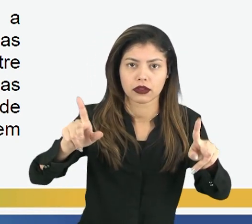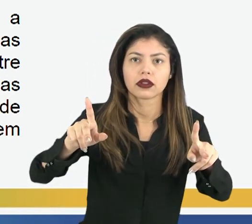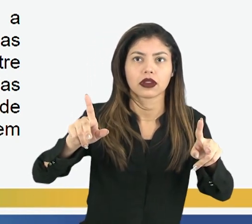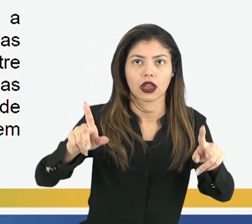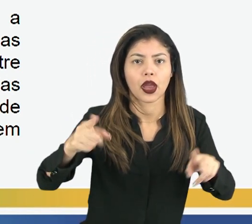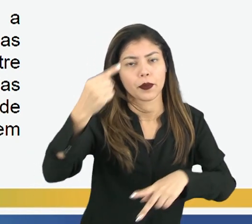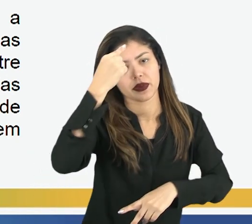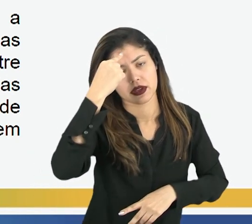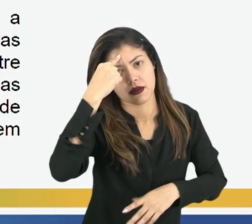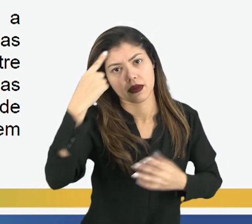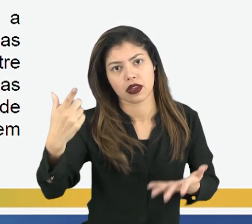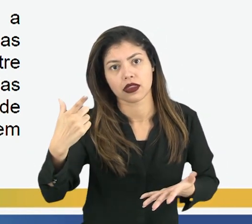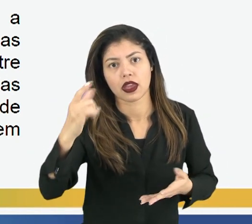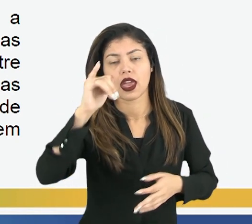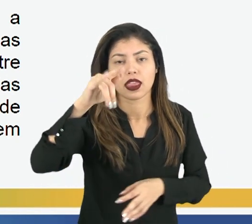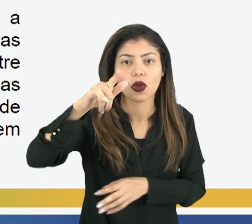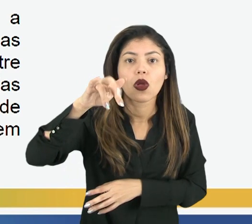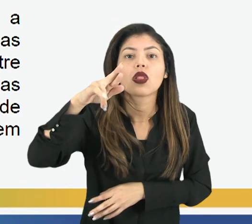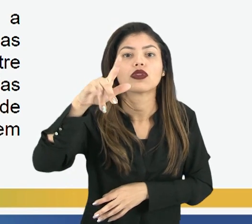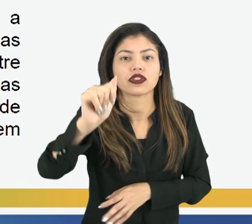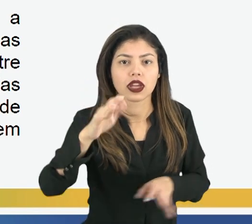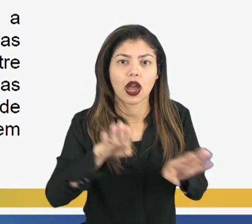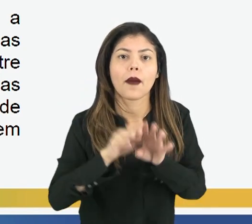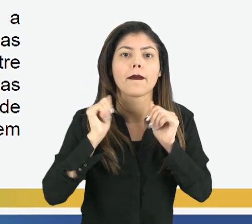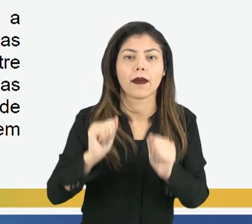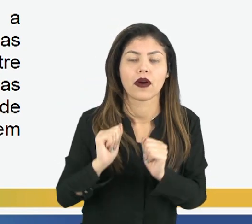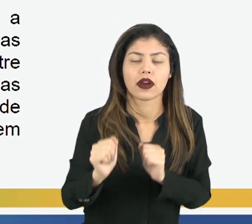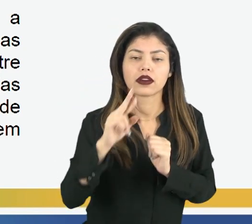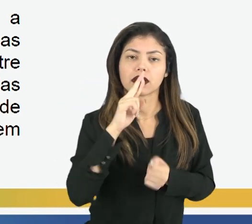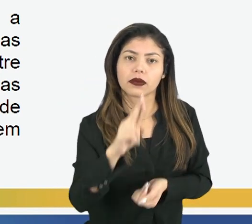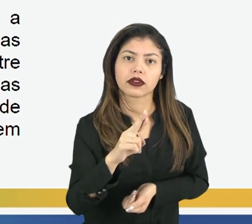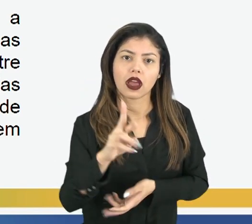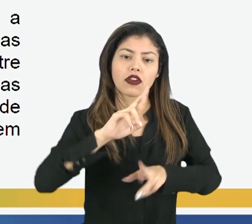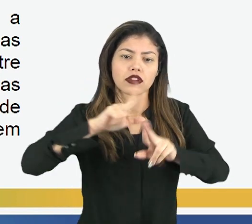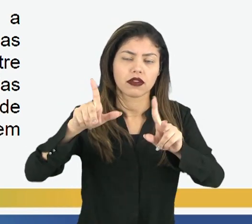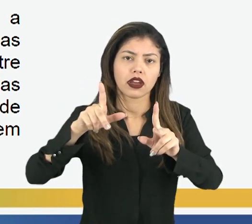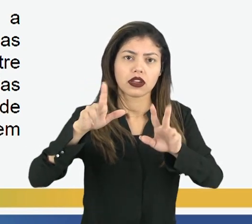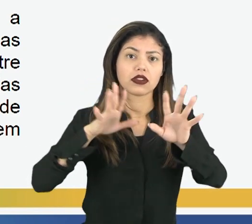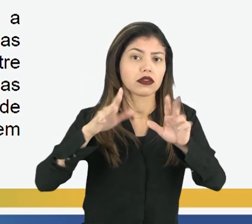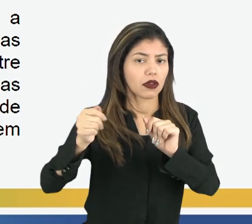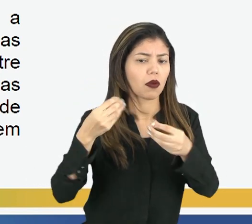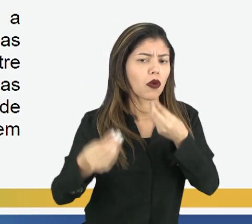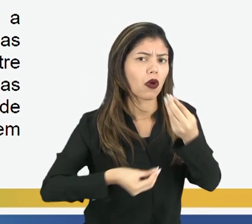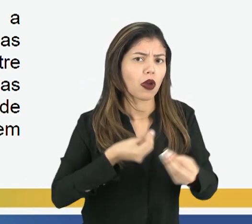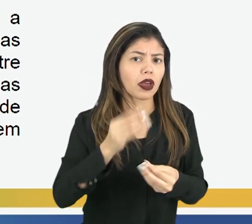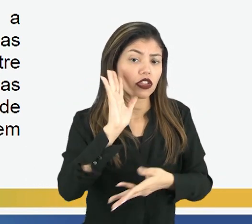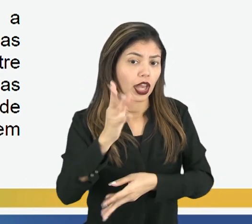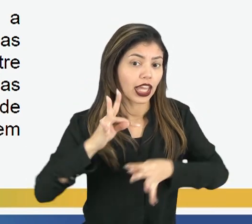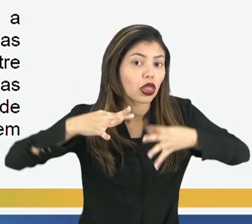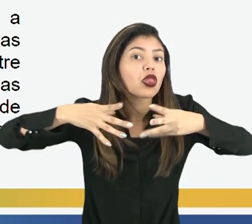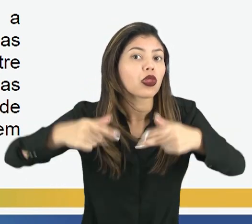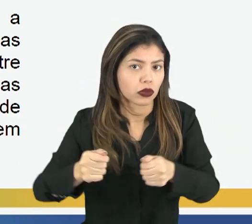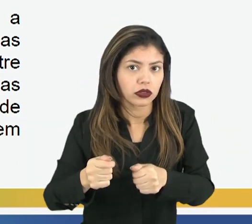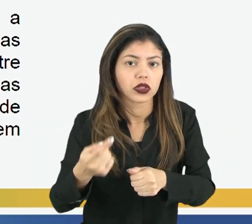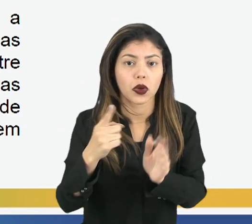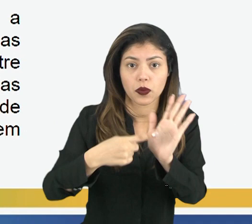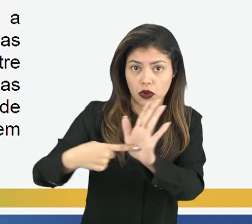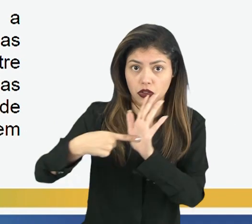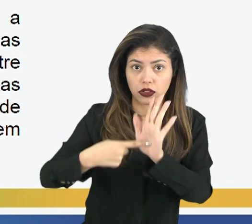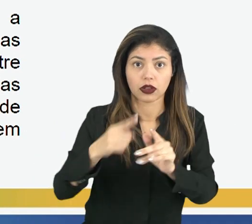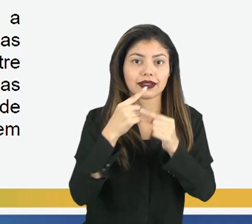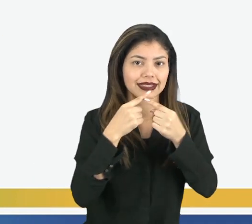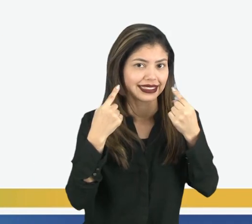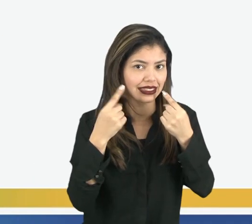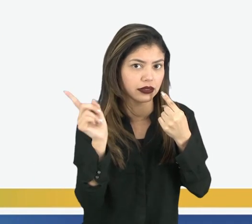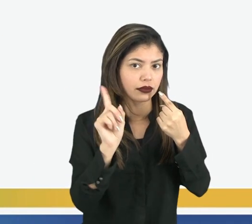entre pensamentos e ideologias podem ser resolvidas de diferentes formas, já que nem todos estão mostrando os